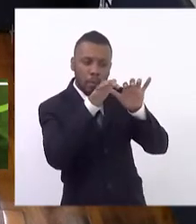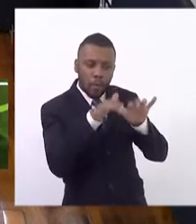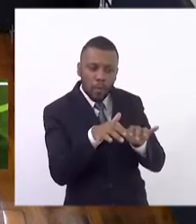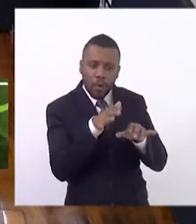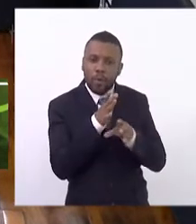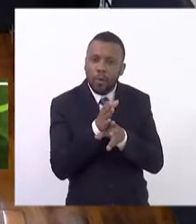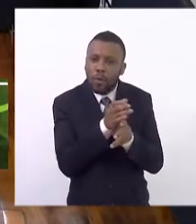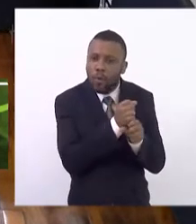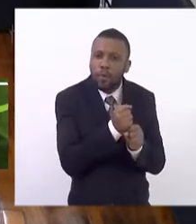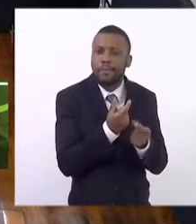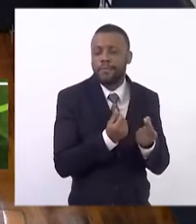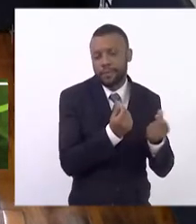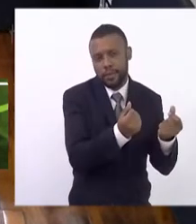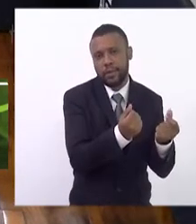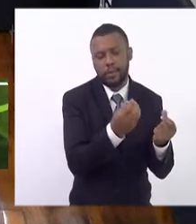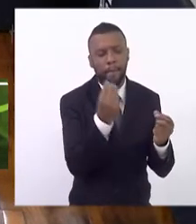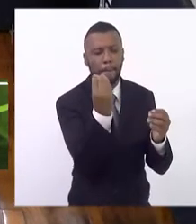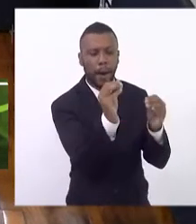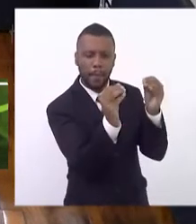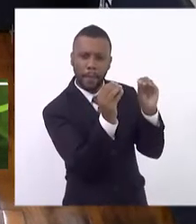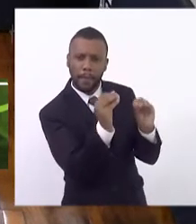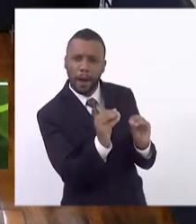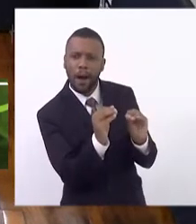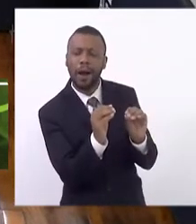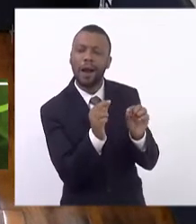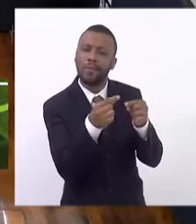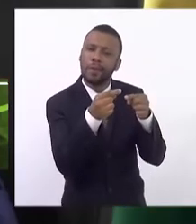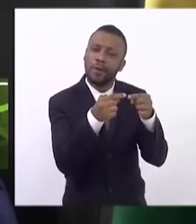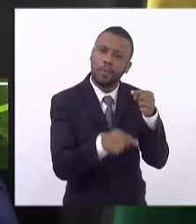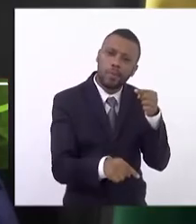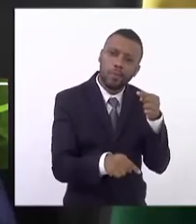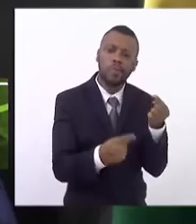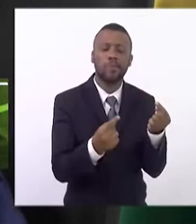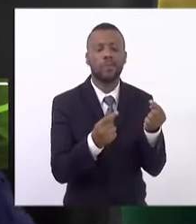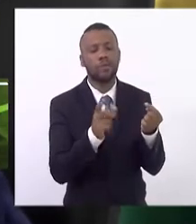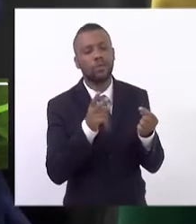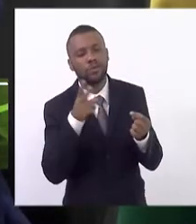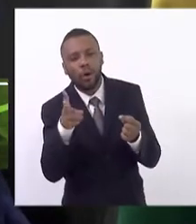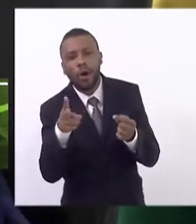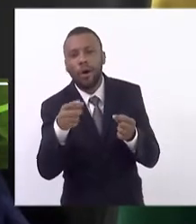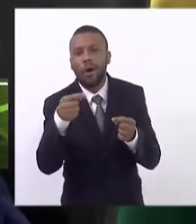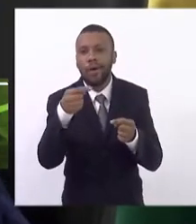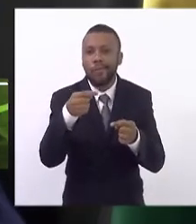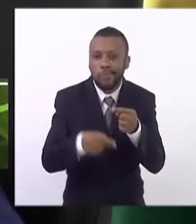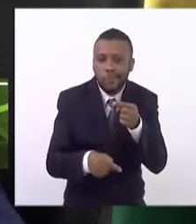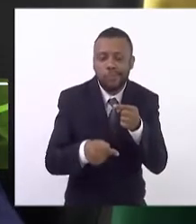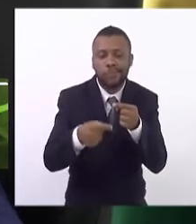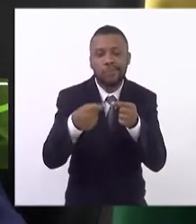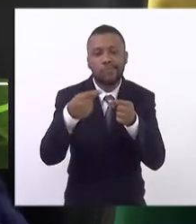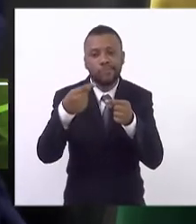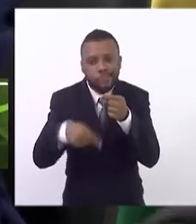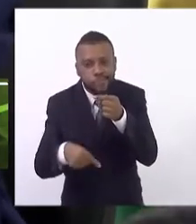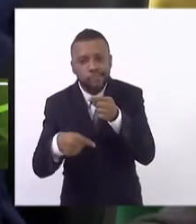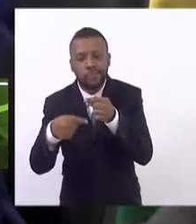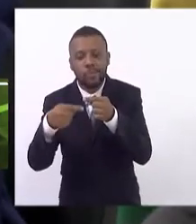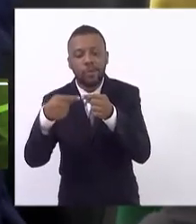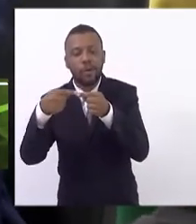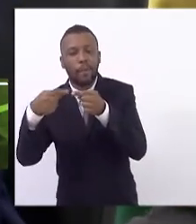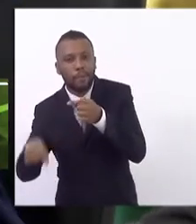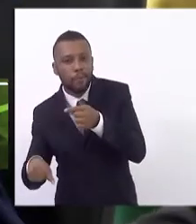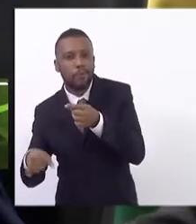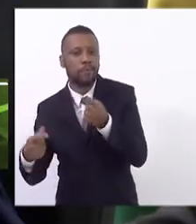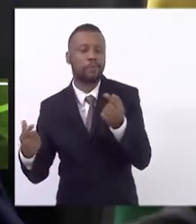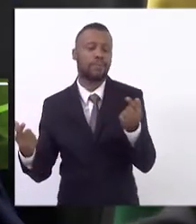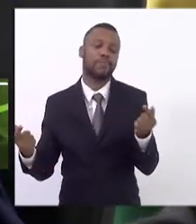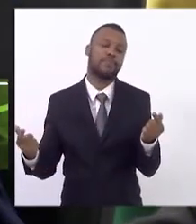físico-financeiro que chegou, foi interrompido, continuou, foi interrompido, ou seja, o